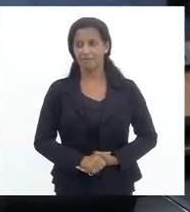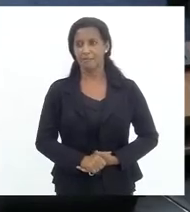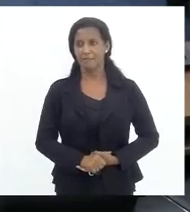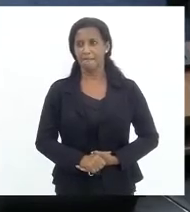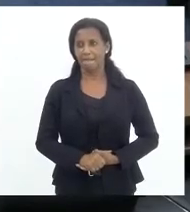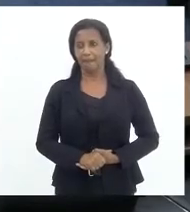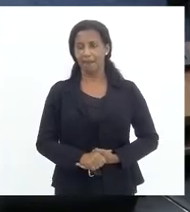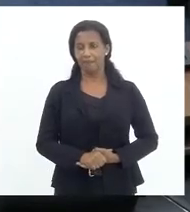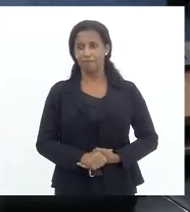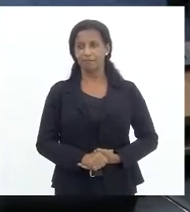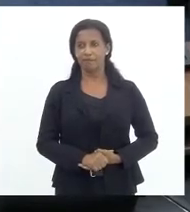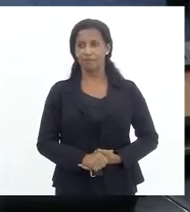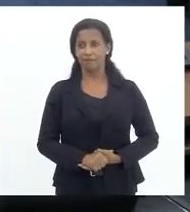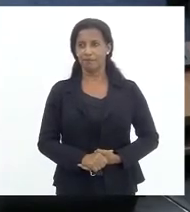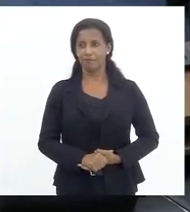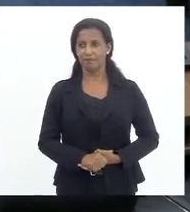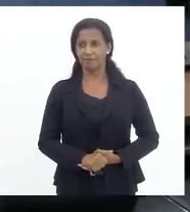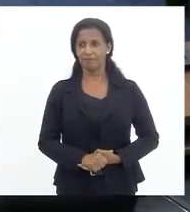E aí